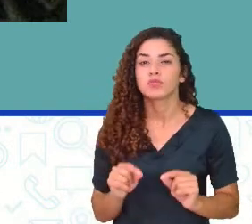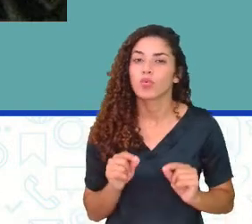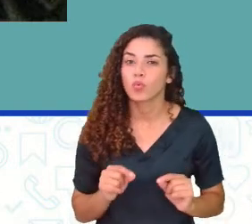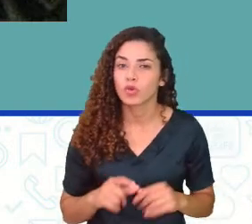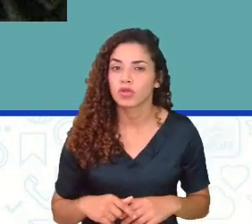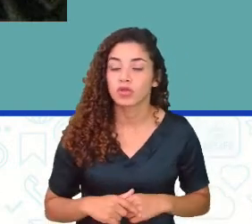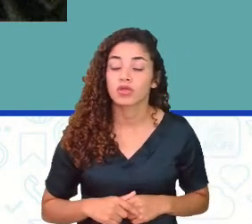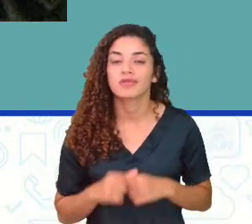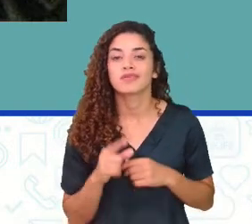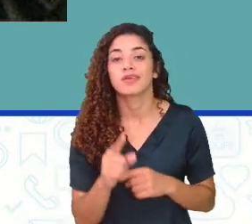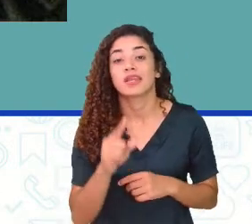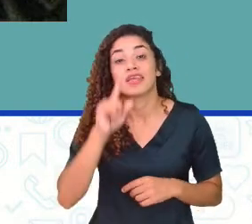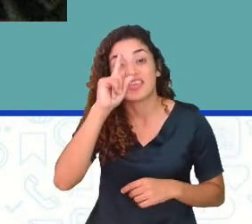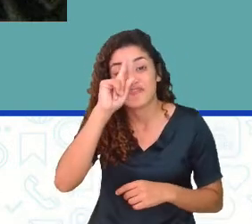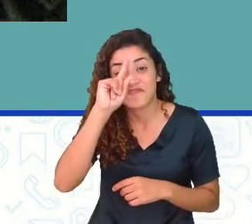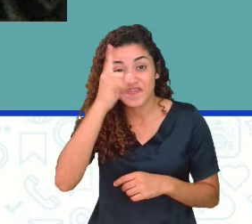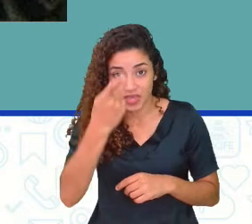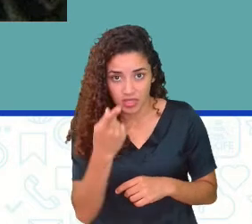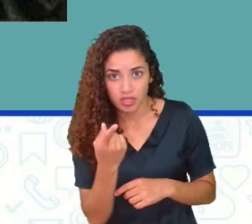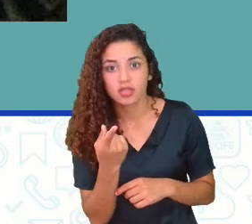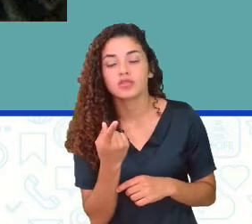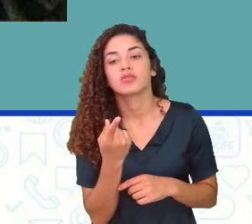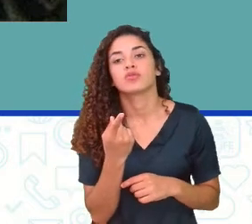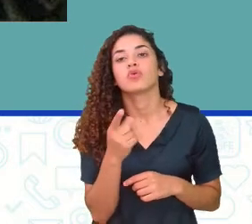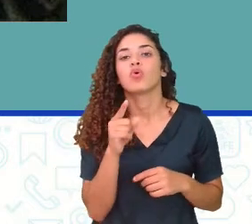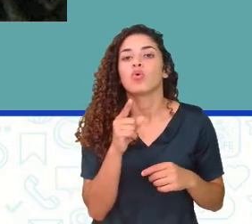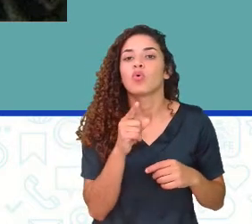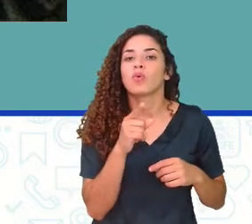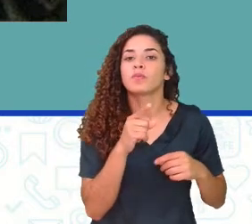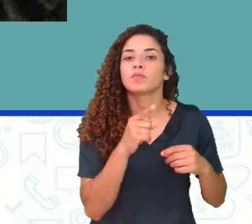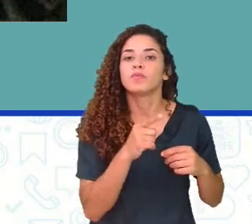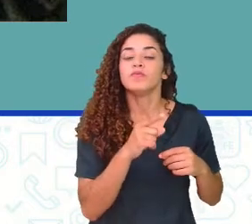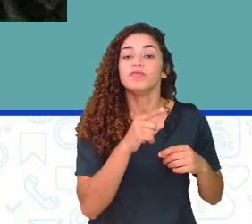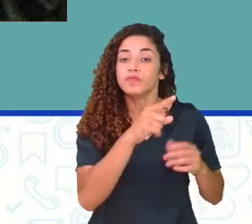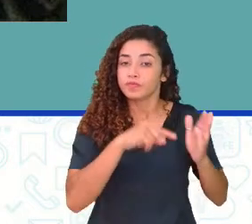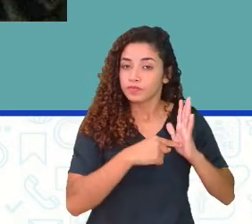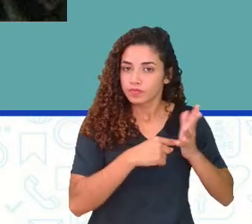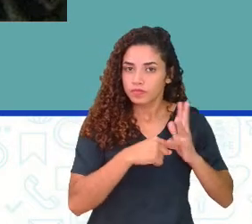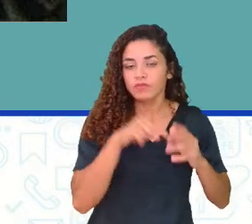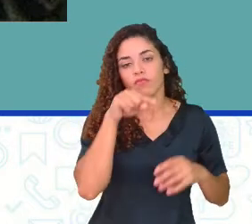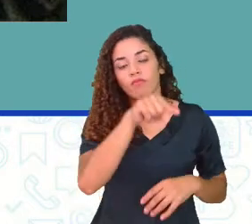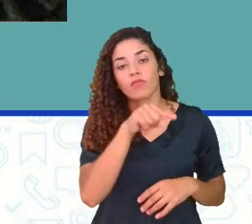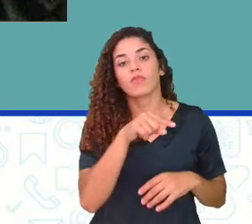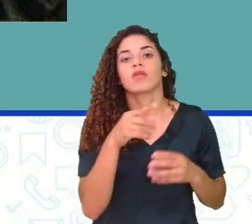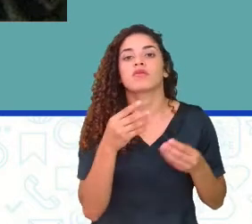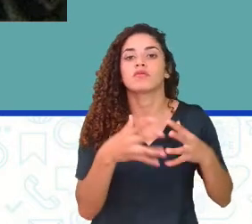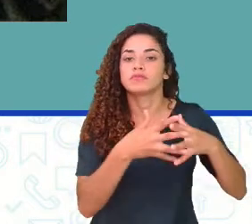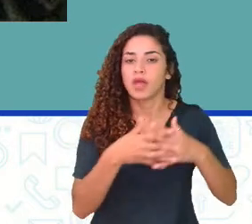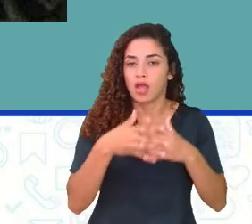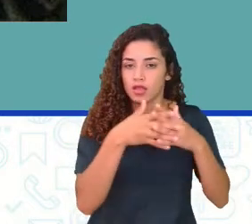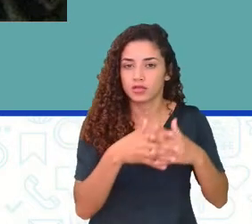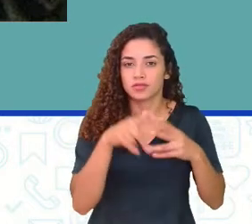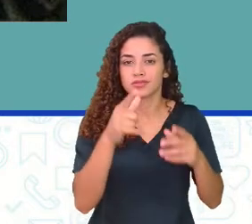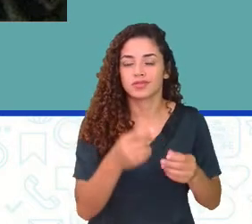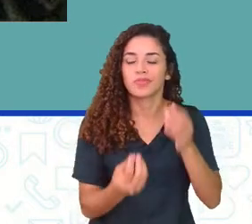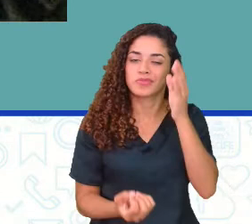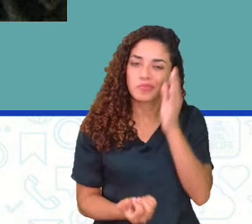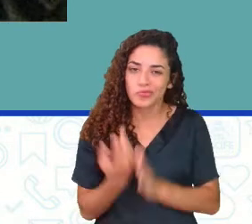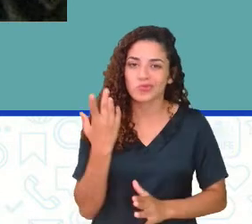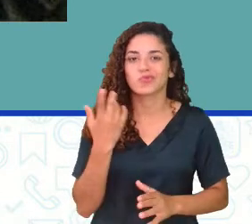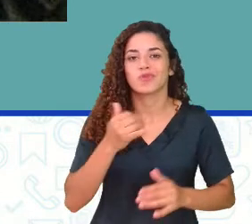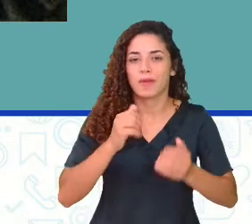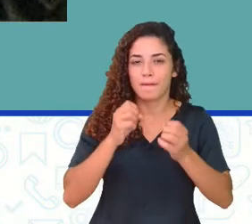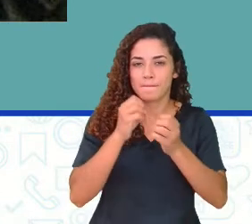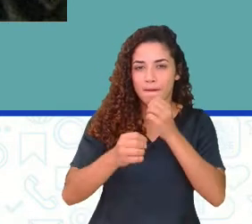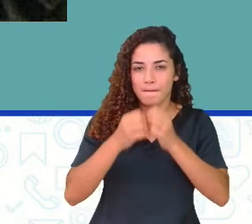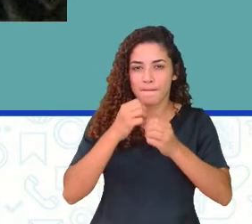que essa invenção que ele fez com essa máquina, ela podia produzir cargas elétricas por meio do atrito.